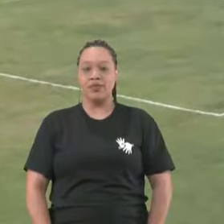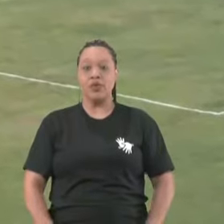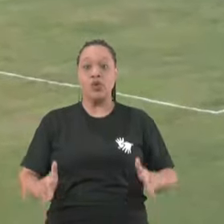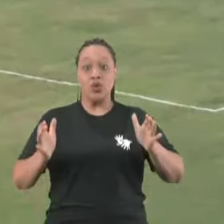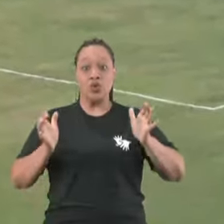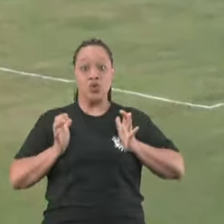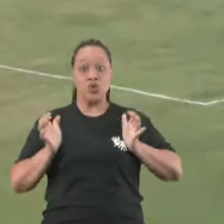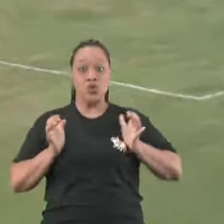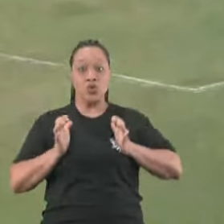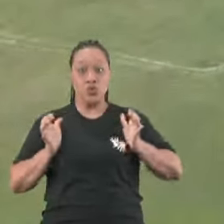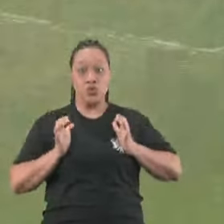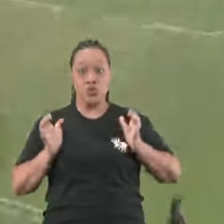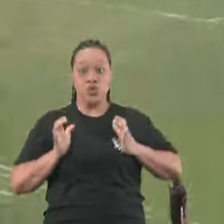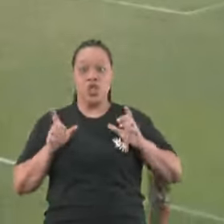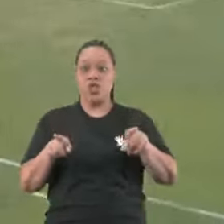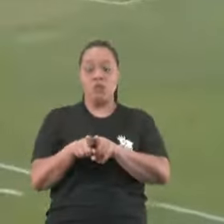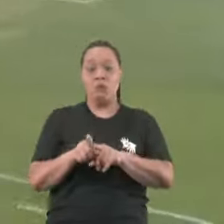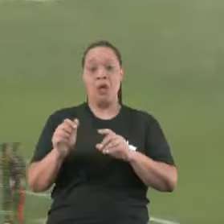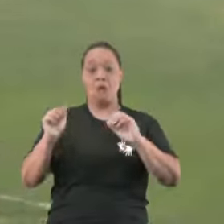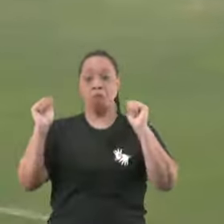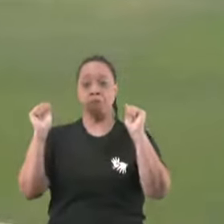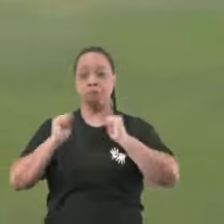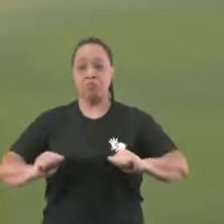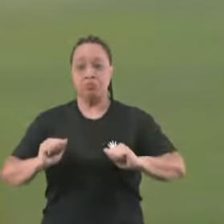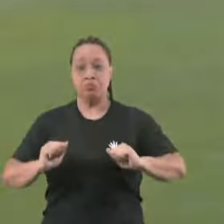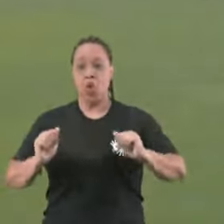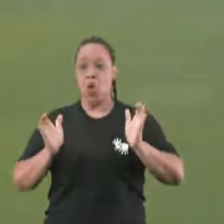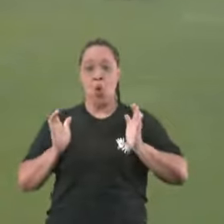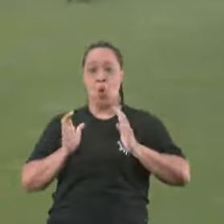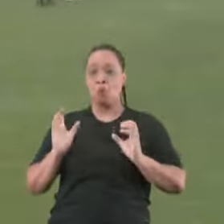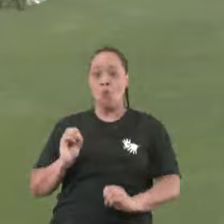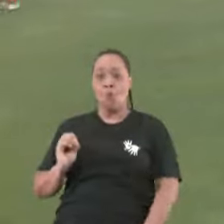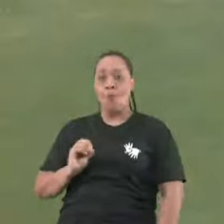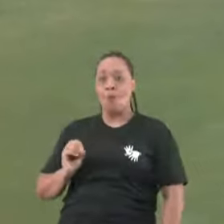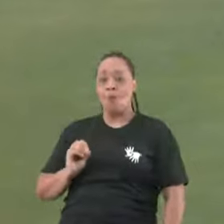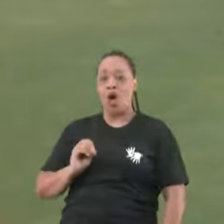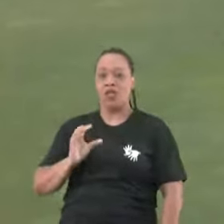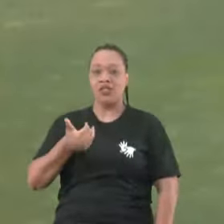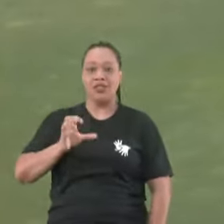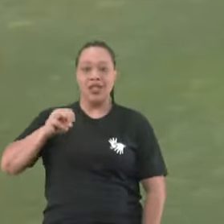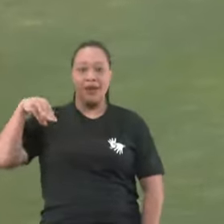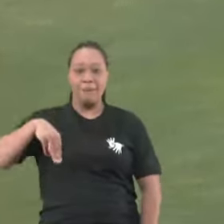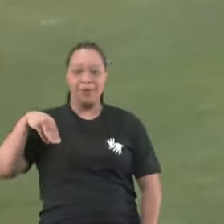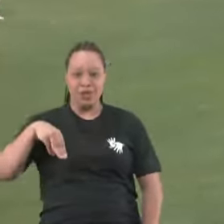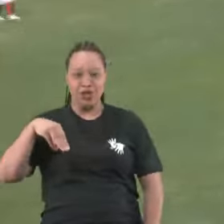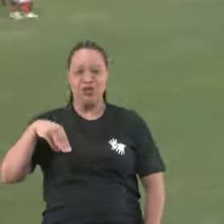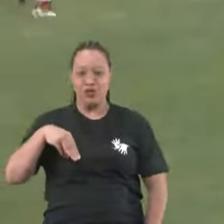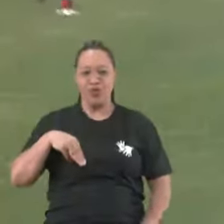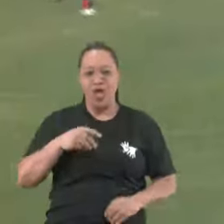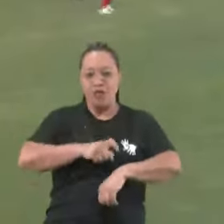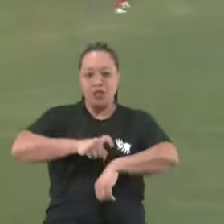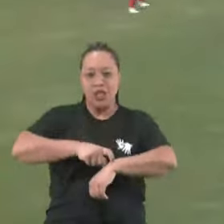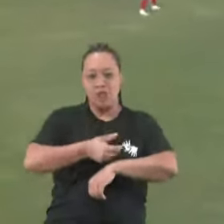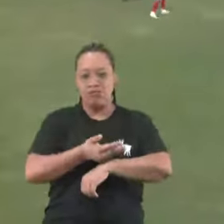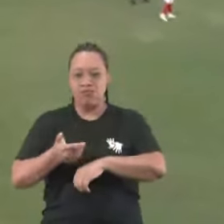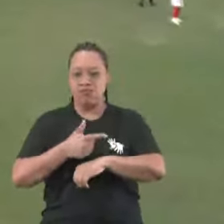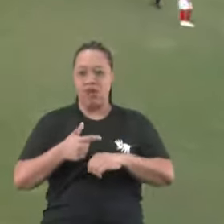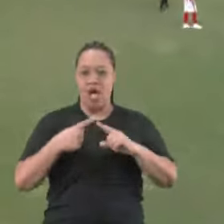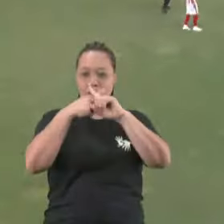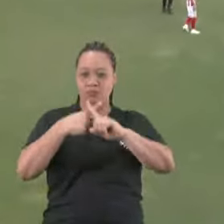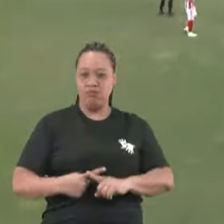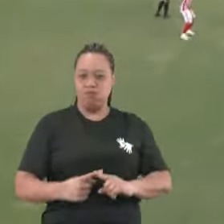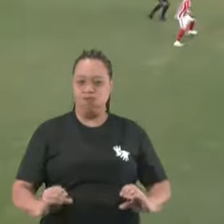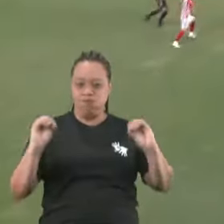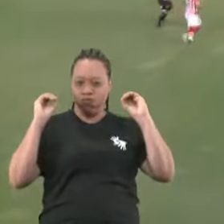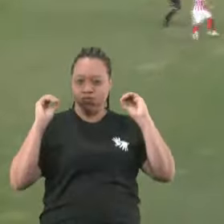Você vê que o Bruno também não tem tanta pressa. Chegando à marca de 10 minutos desse primeiro tempo, tudo igual na primeira partida